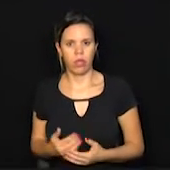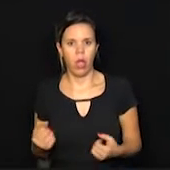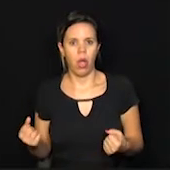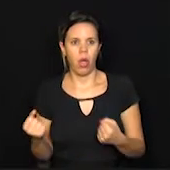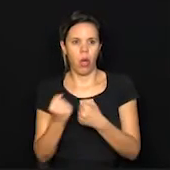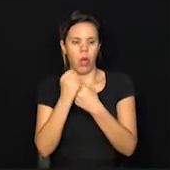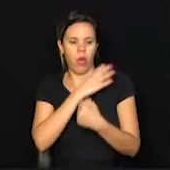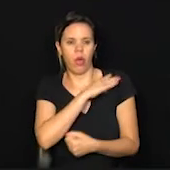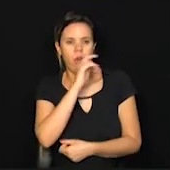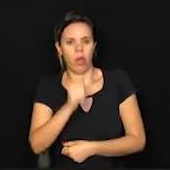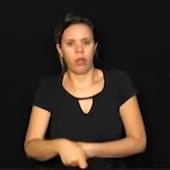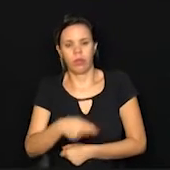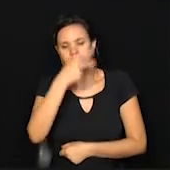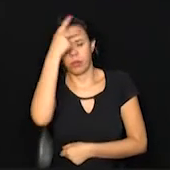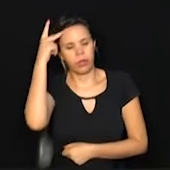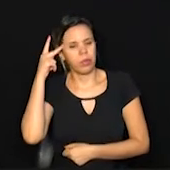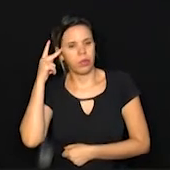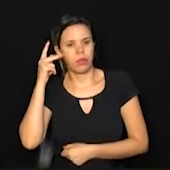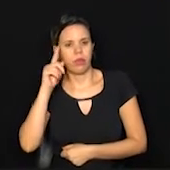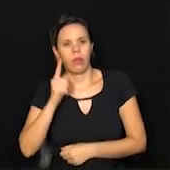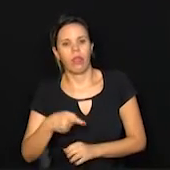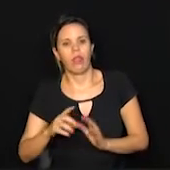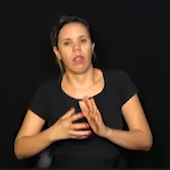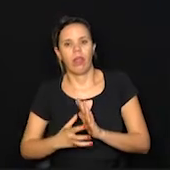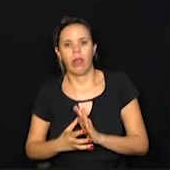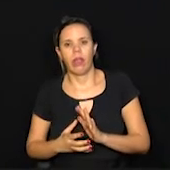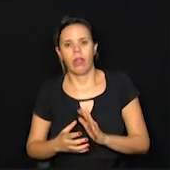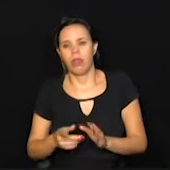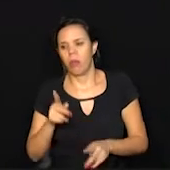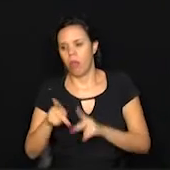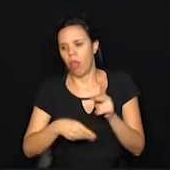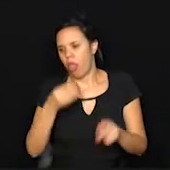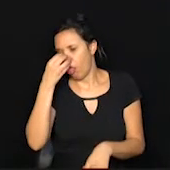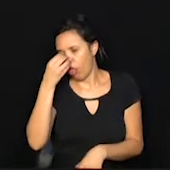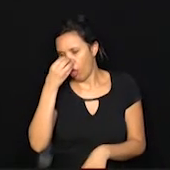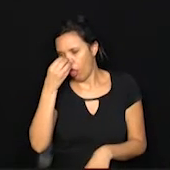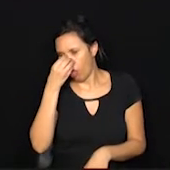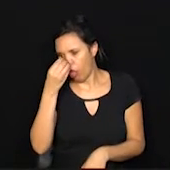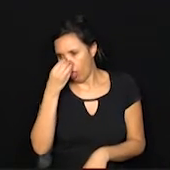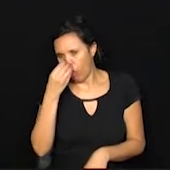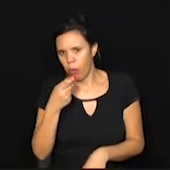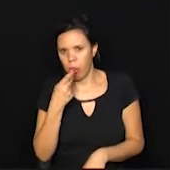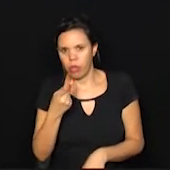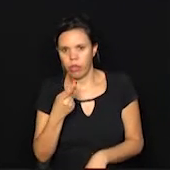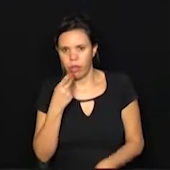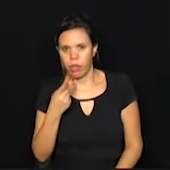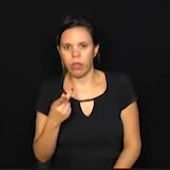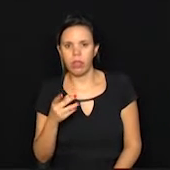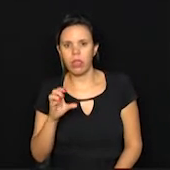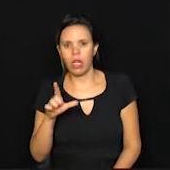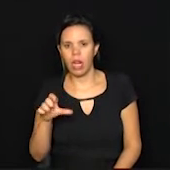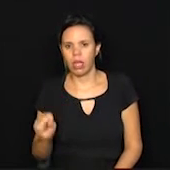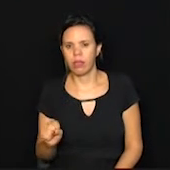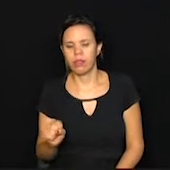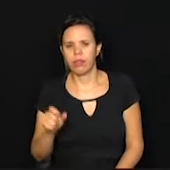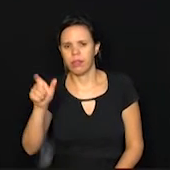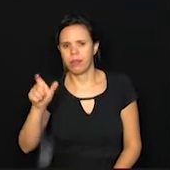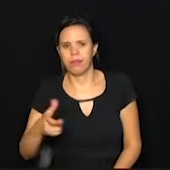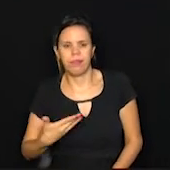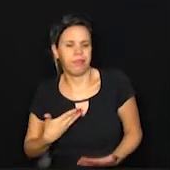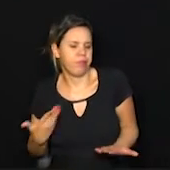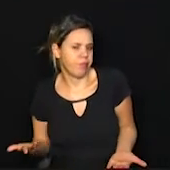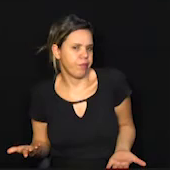ser apoiador da ditadura esse WhatsApp eu não mandasse o partido já Batido Os Palhaços ele não posso falar dos Klaus que o cor é brigar comigo tá certo